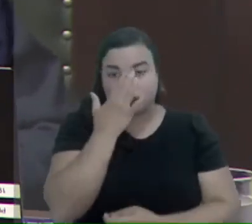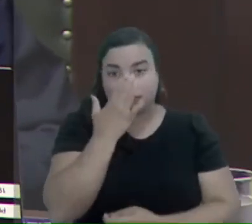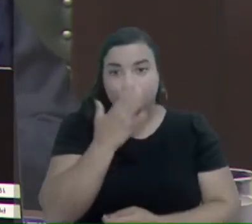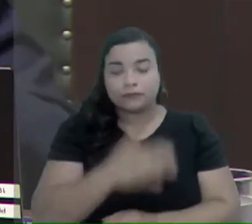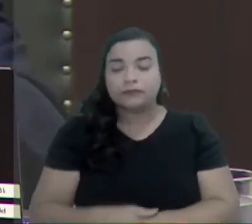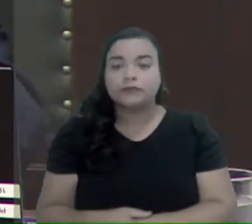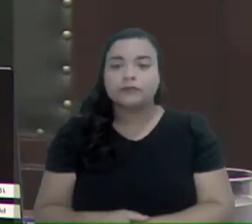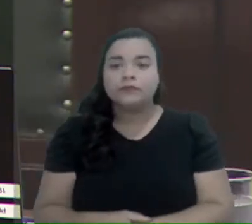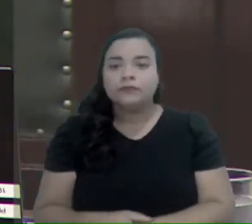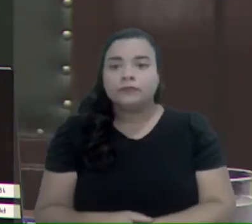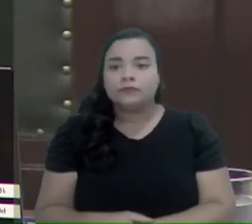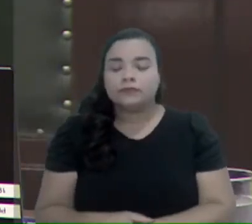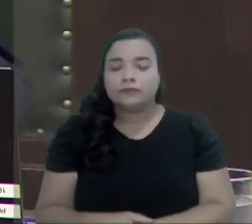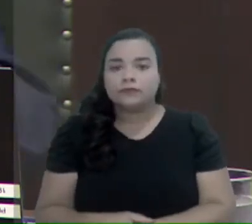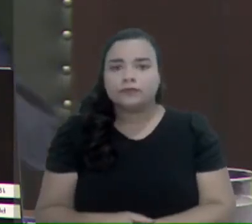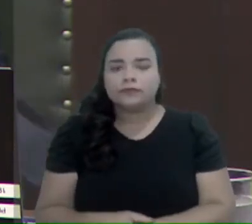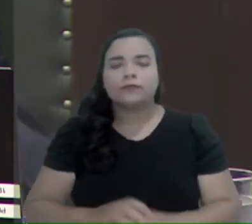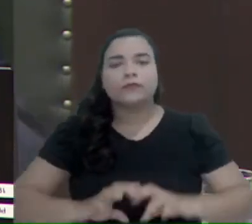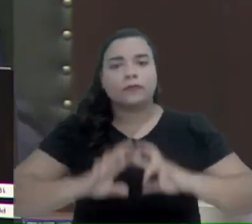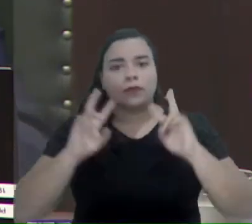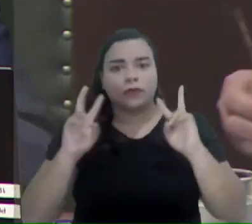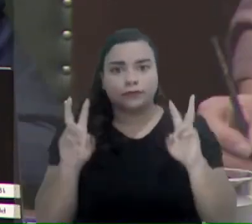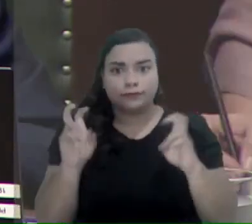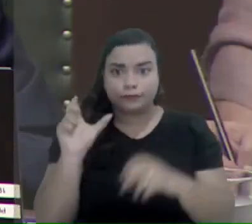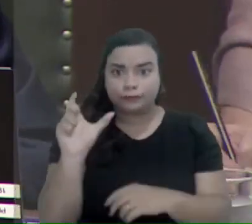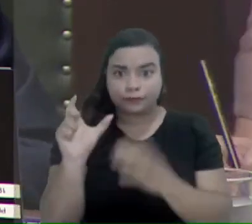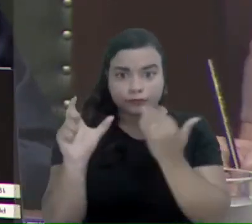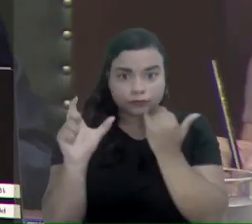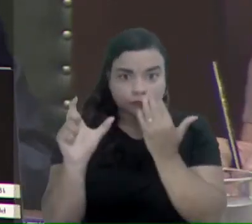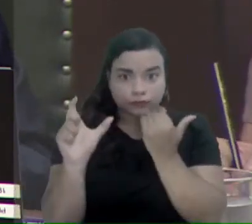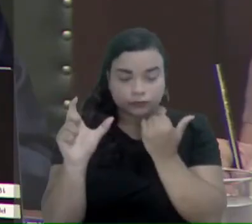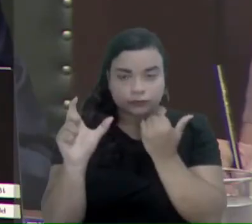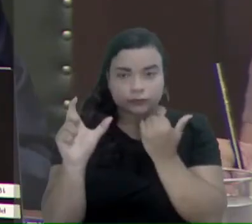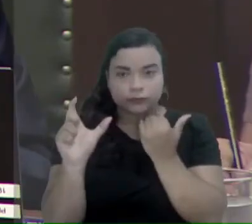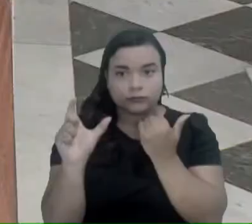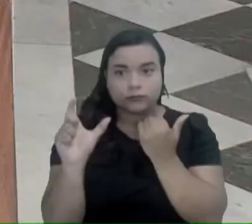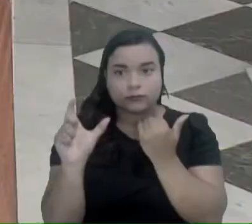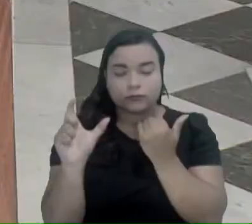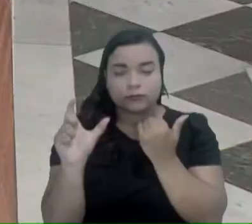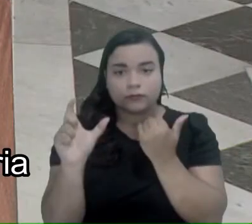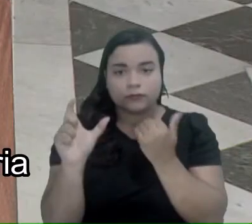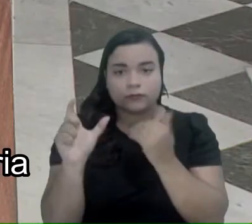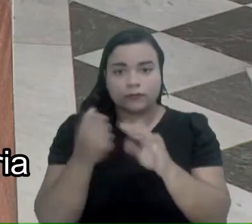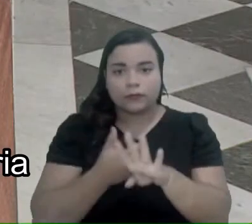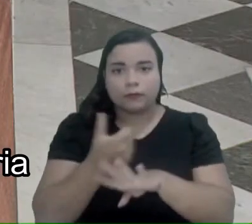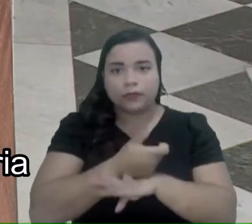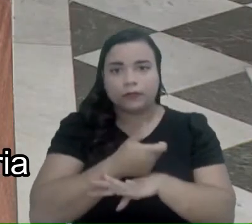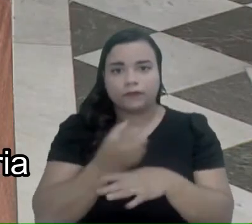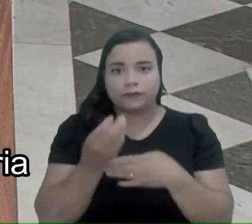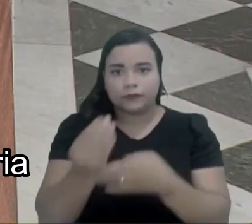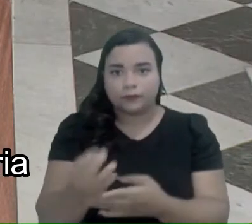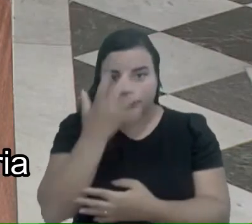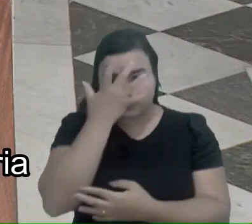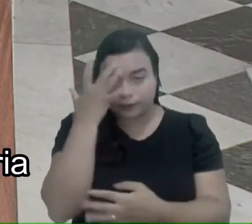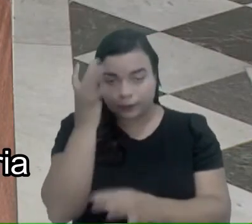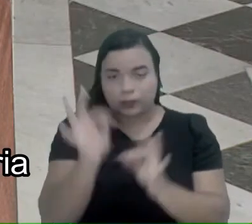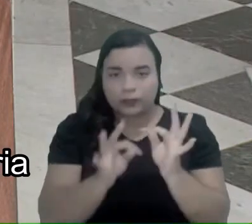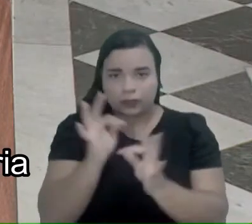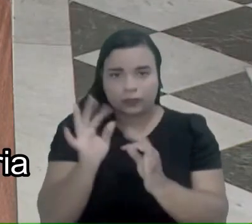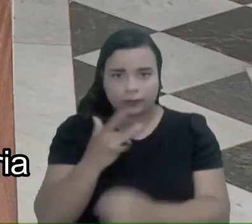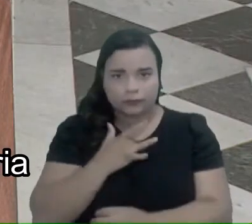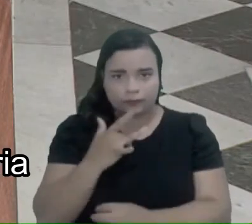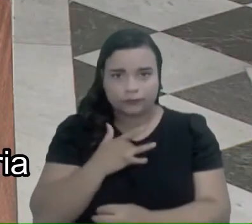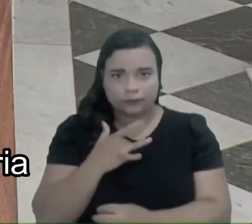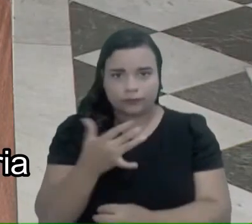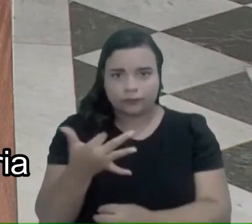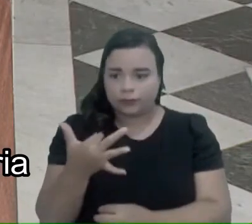Bem, em relação ao cartão alimentação, a esse benefício para o usuário em tratamento, foram disponibilizados 10 milhões de